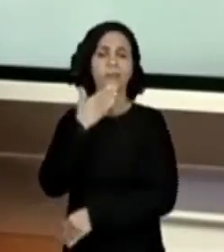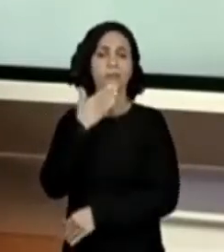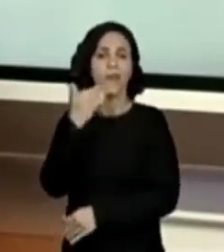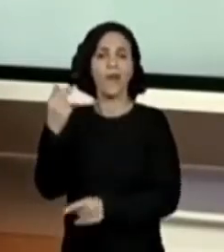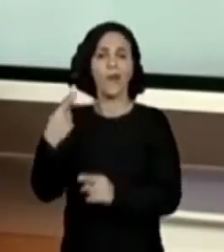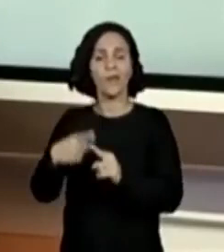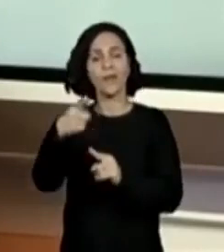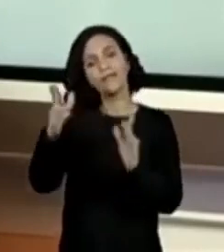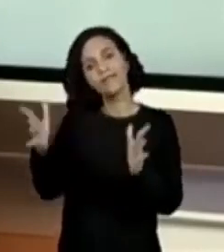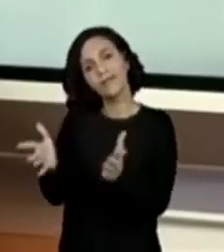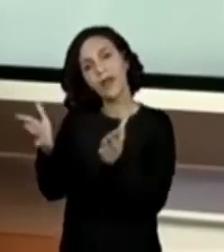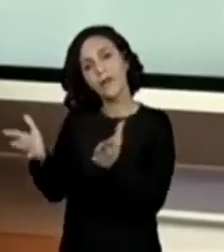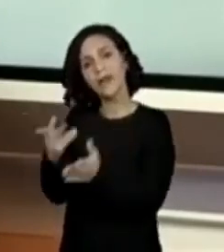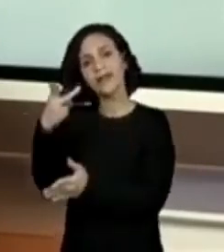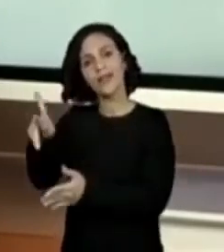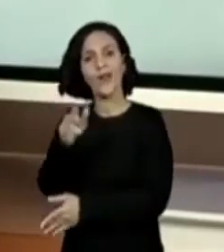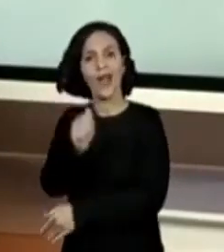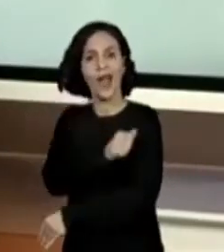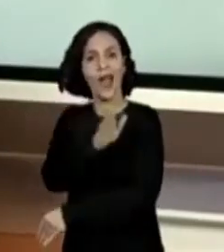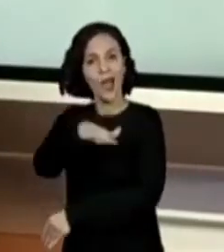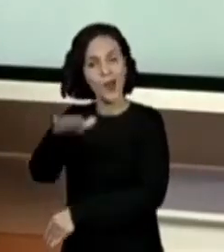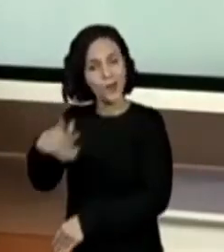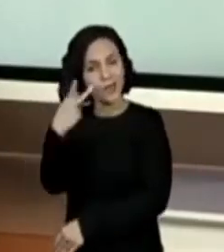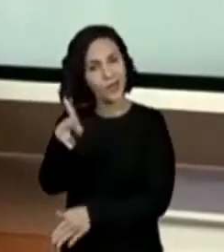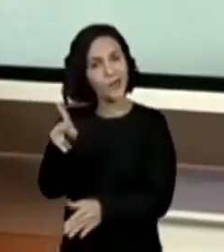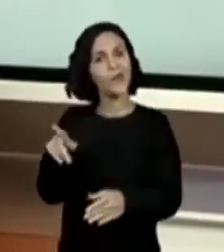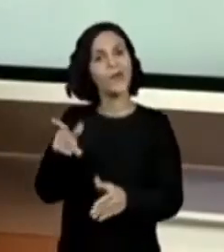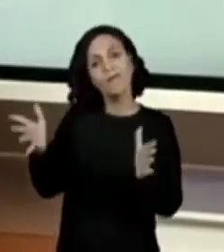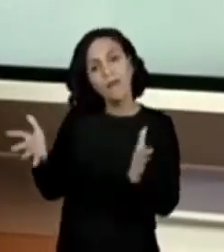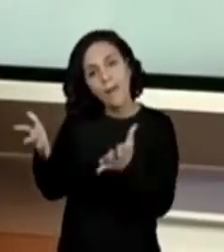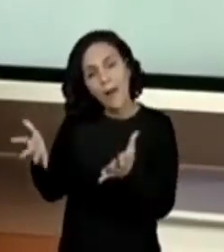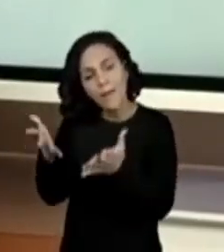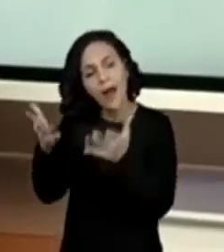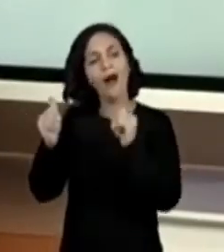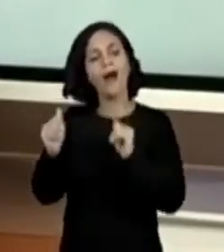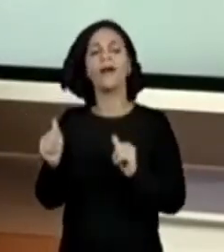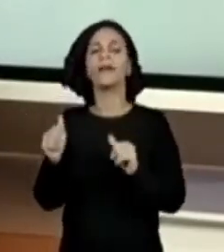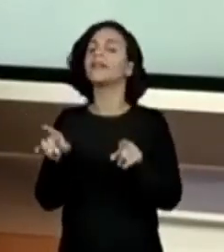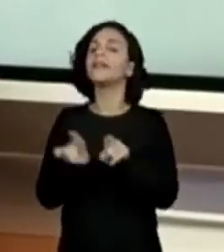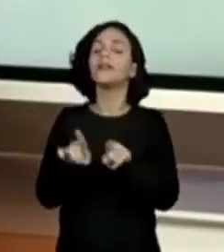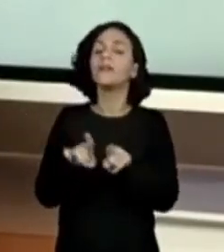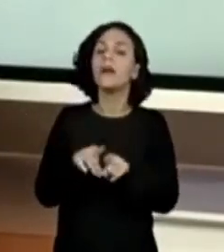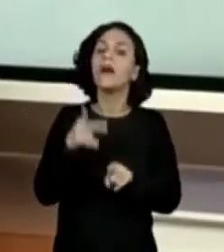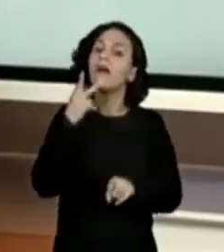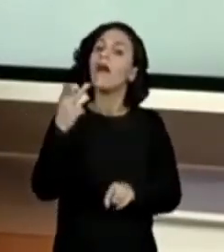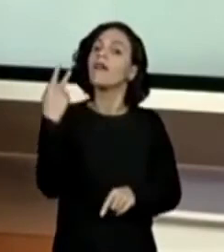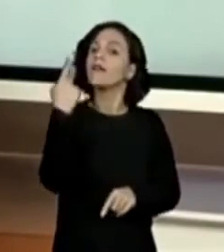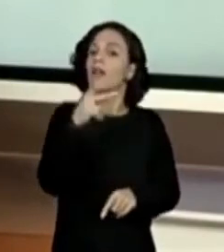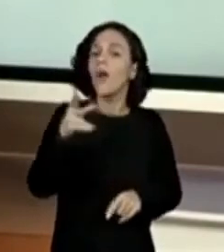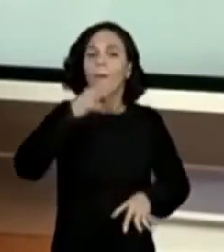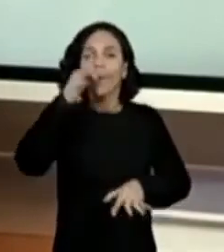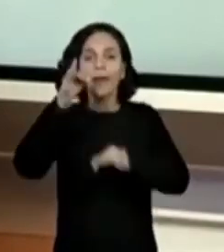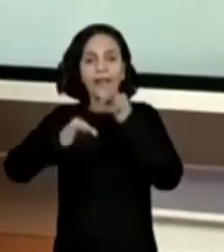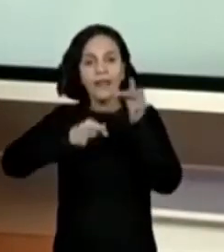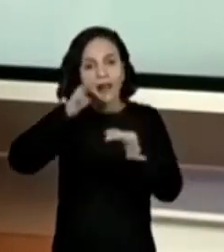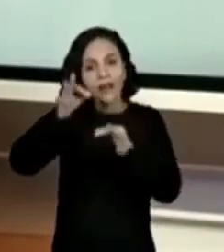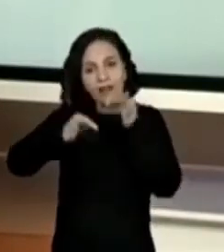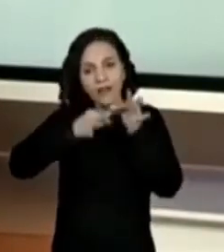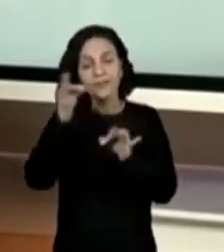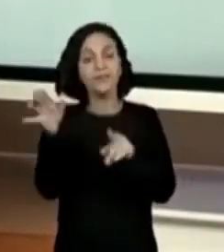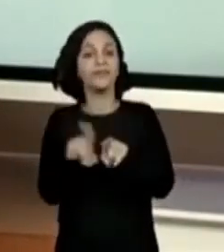vocês estimularem a participação deles, incentivarem que eles tragam as suas contribuições e